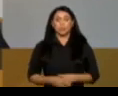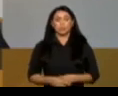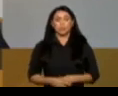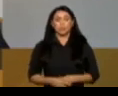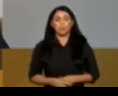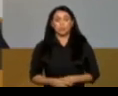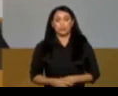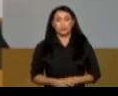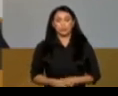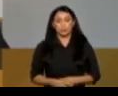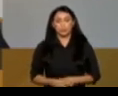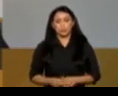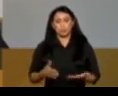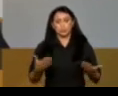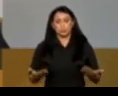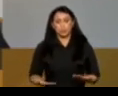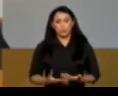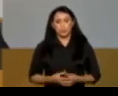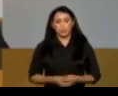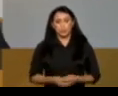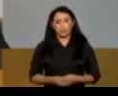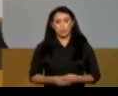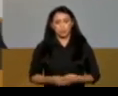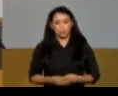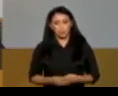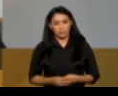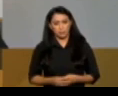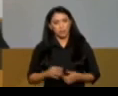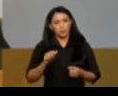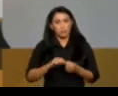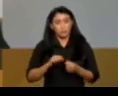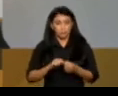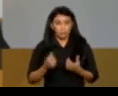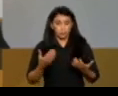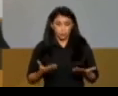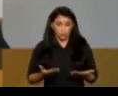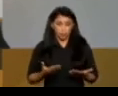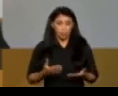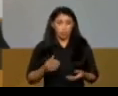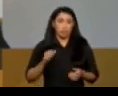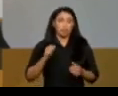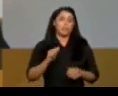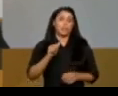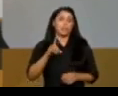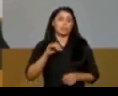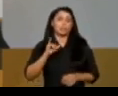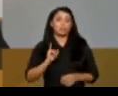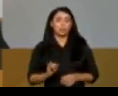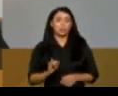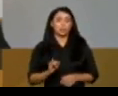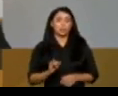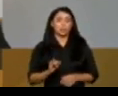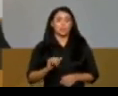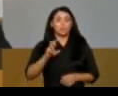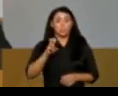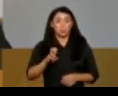fez ver o eminente relator, também registro que se afigura plausível a hipótese da ocorrência de desvio de